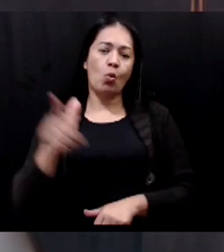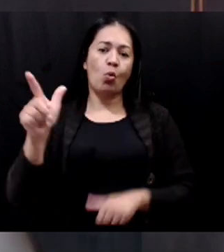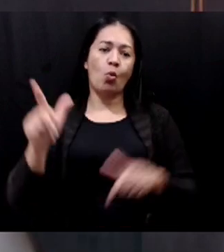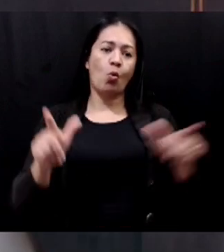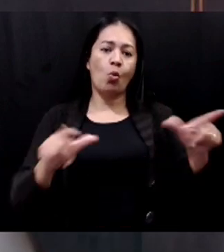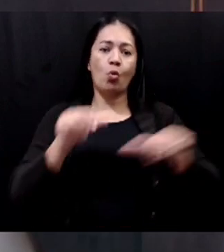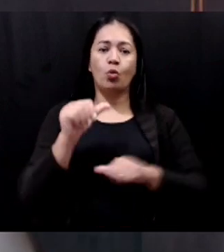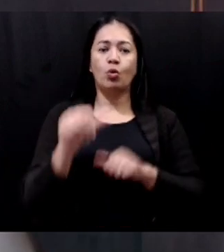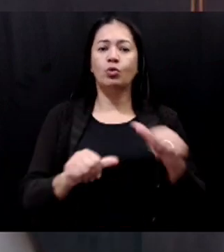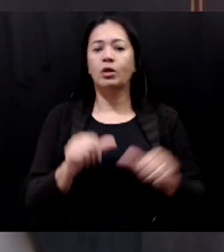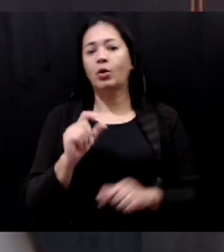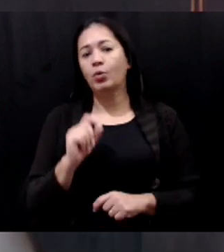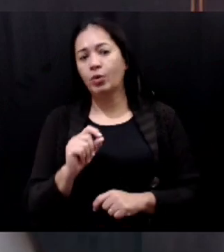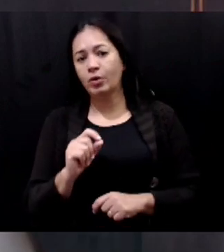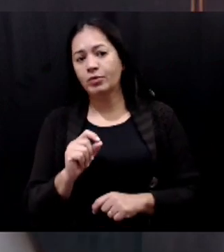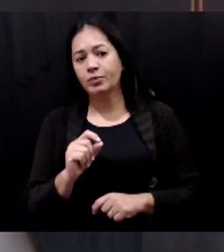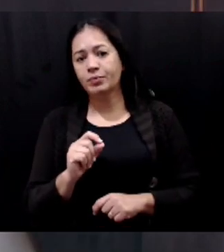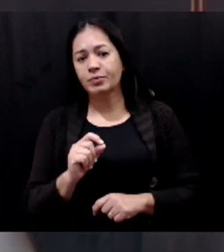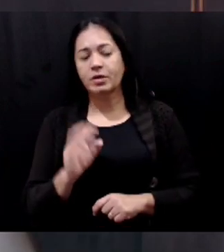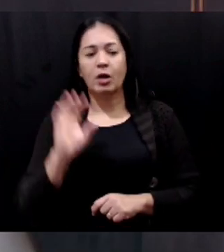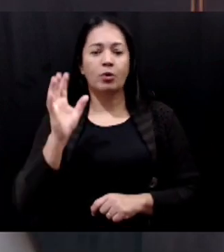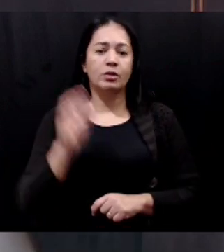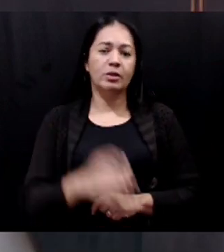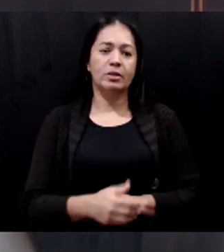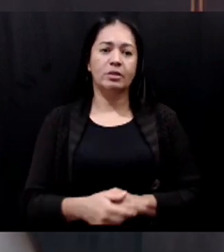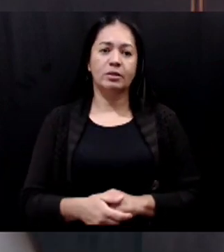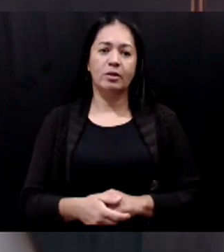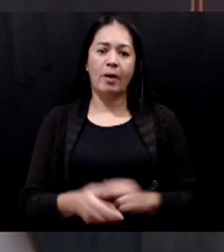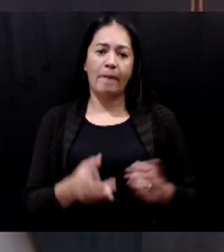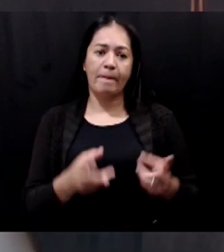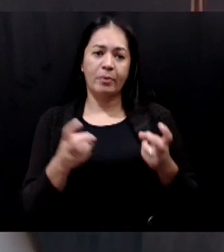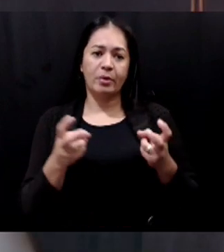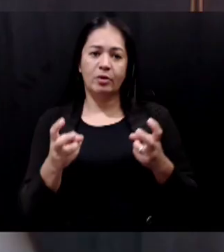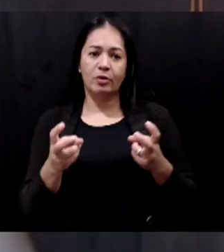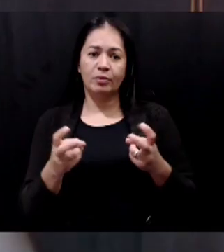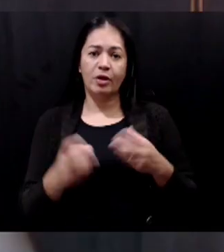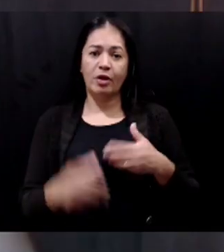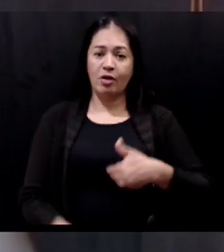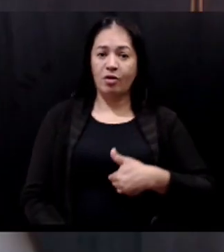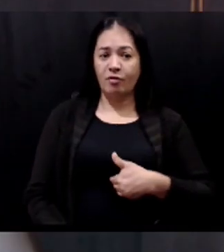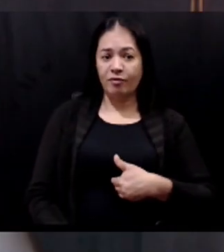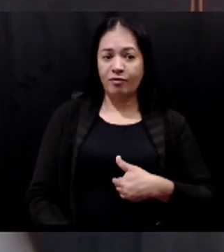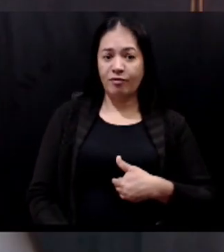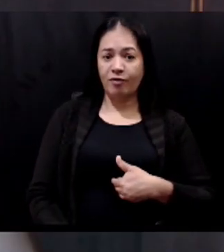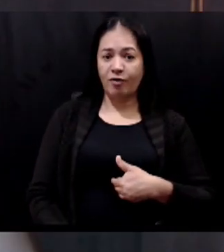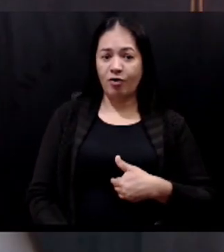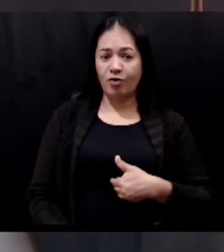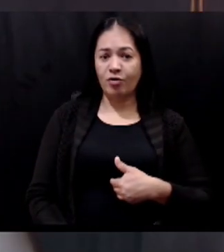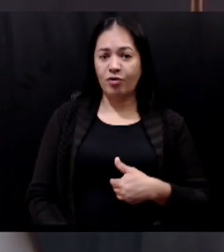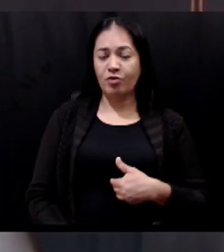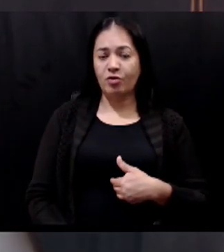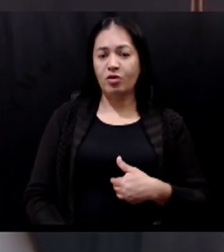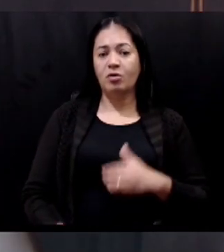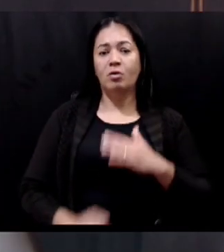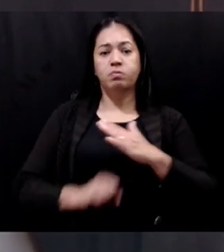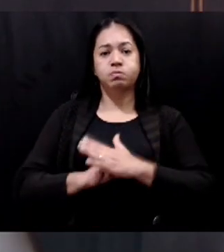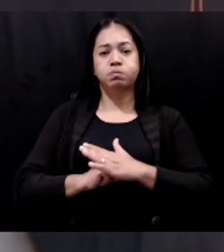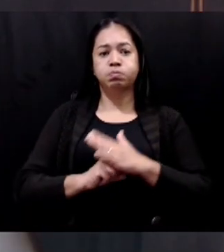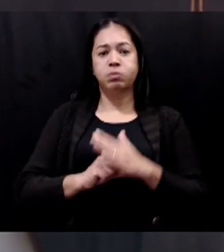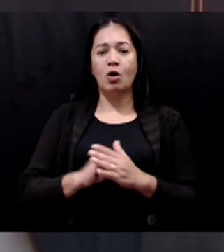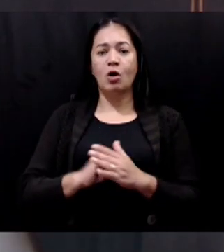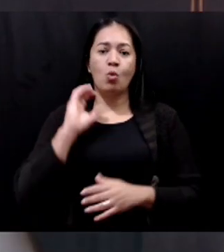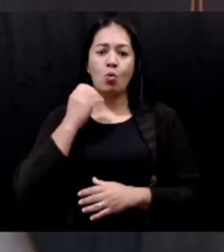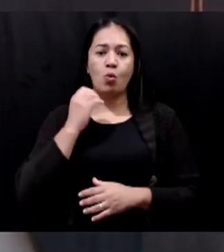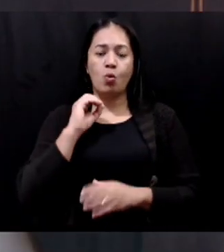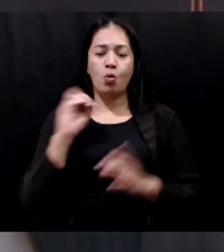é com relação à percepção de fome e saciedade. Então, os hormônios envolvidos aí na fome, na saciedade,